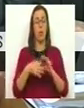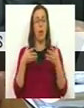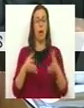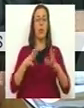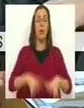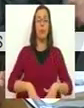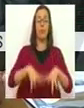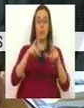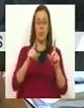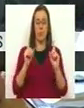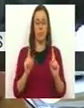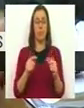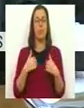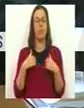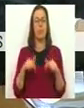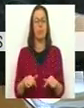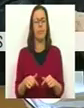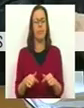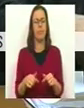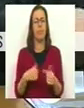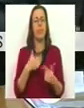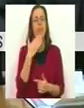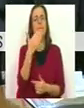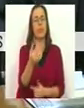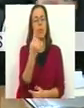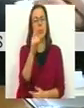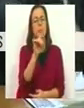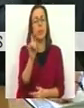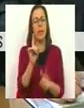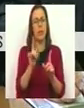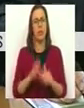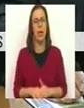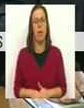ajuda ao desenvolvimento. Eu aqui só lhe solicitava uma questão,